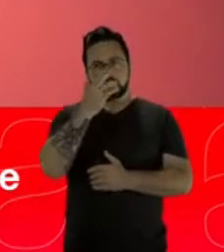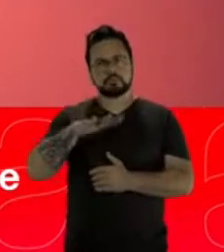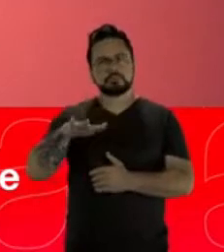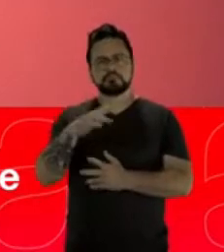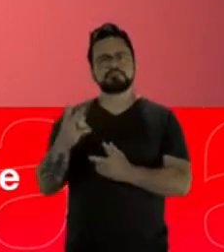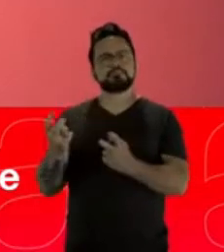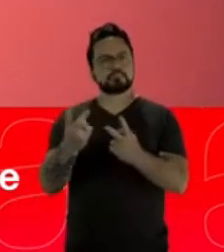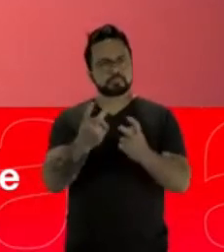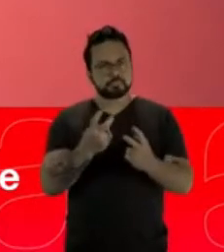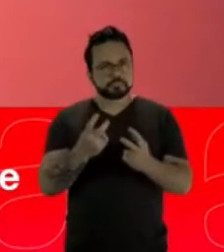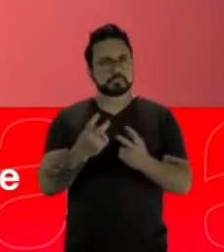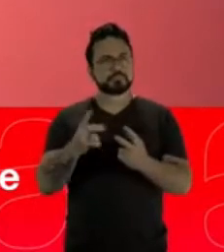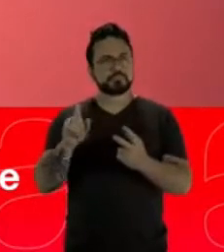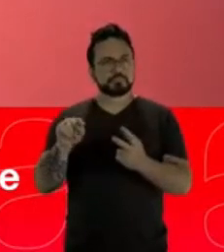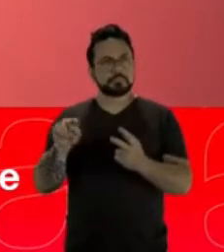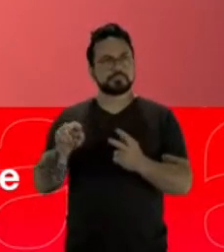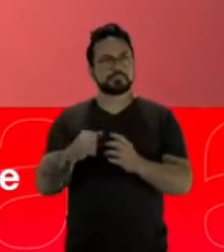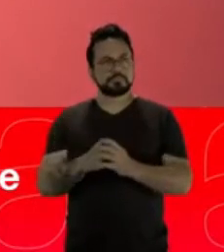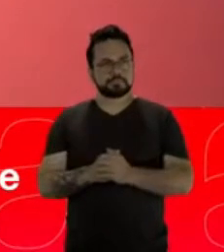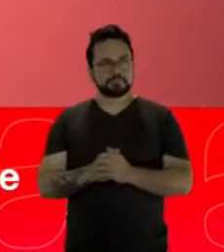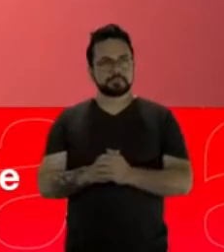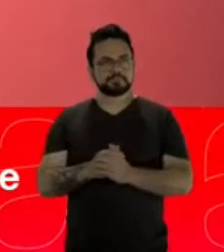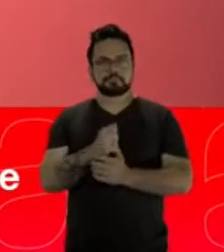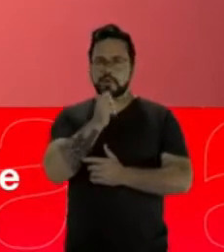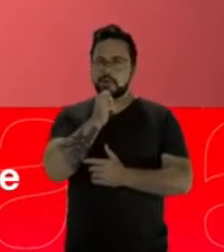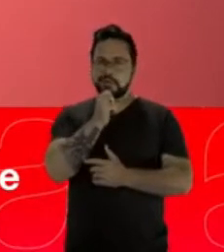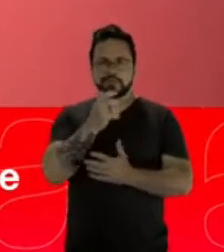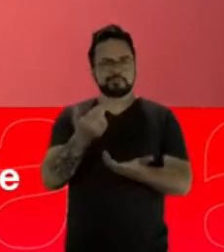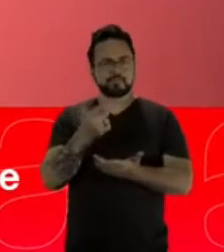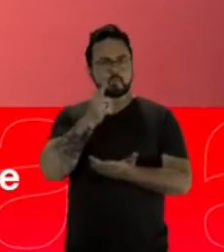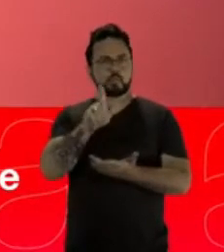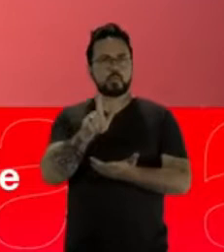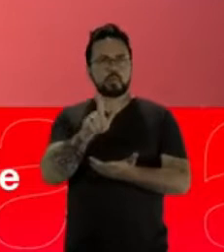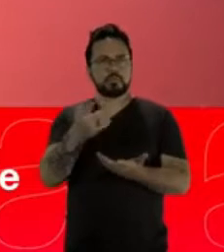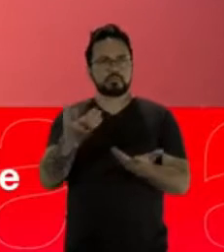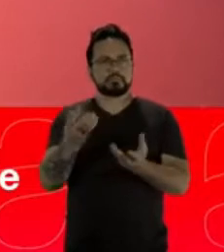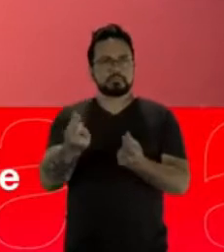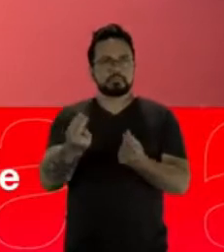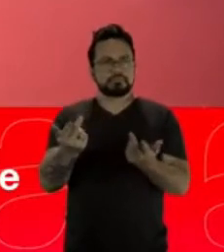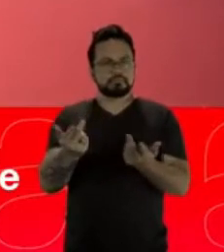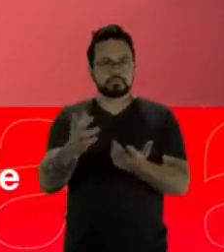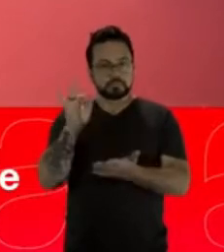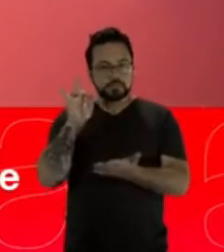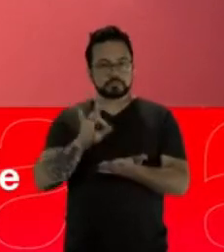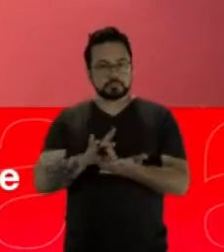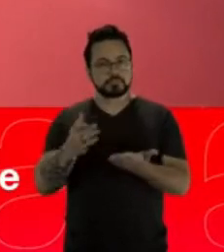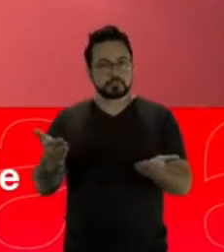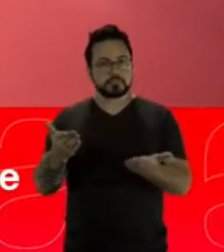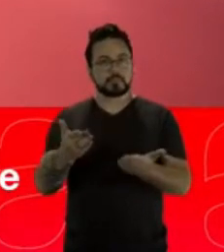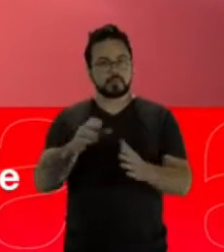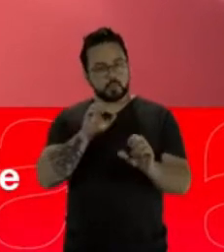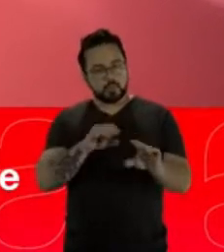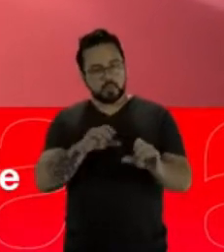estão percebendo porque está perceptível, infelizmente. Porque ainda não, a gente não conseguiu implementar, de fato, uma